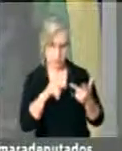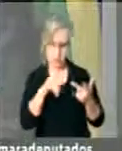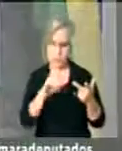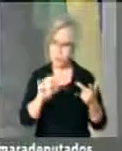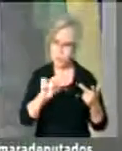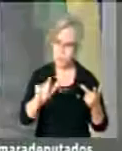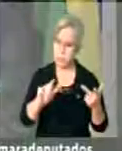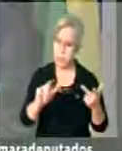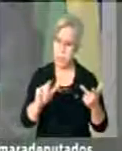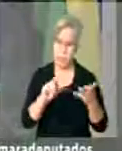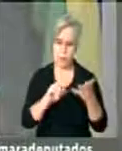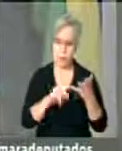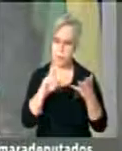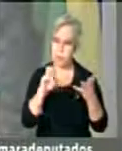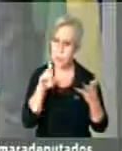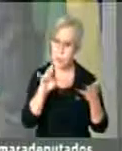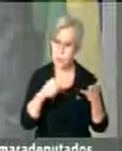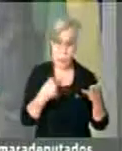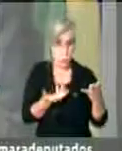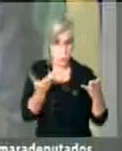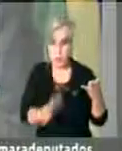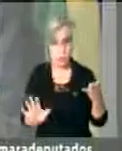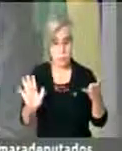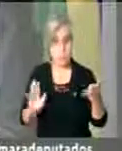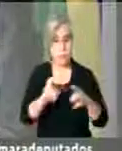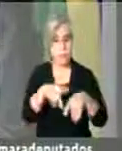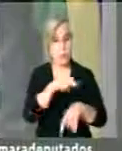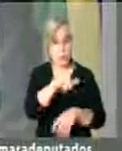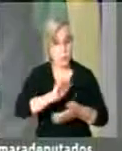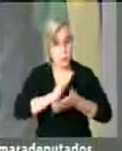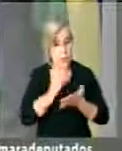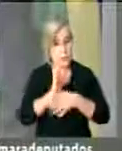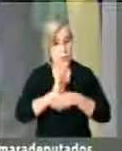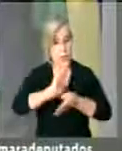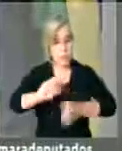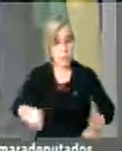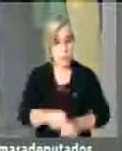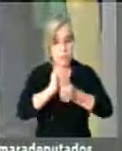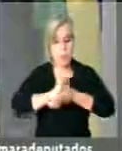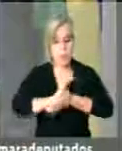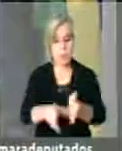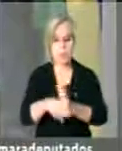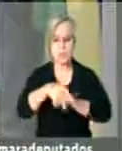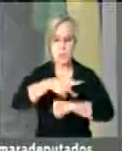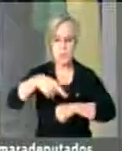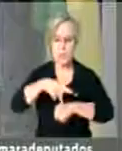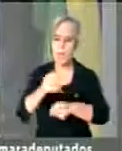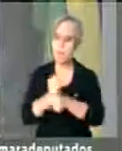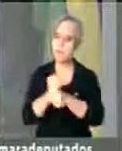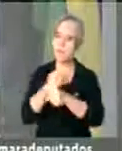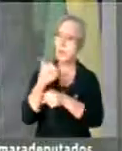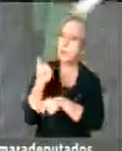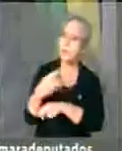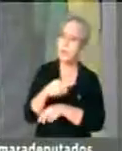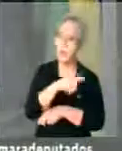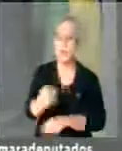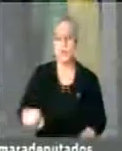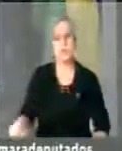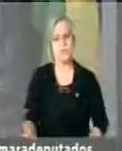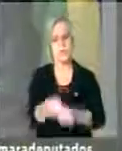PSOL, da rede, que ajudaram a destruir esse país por 13 anos. Vocês acabaram com o